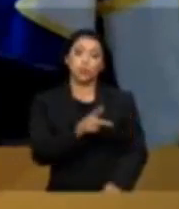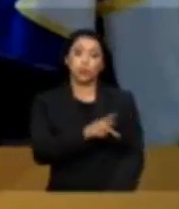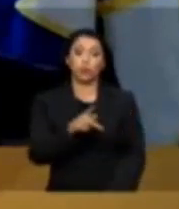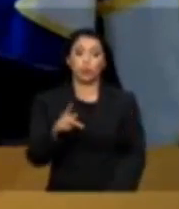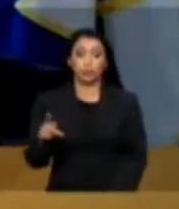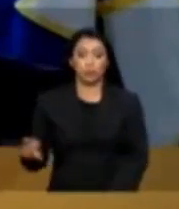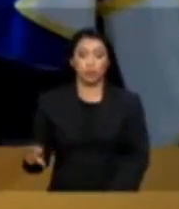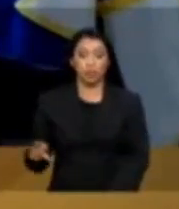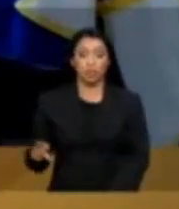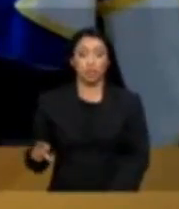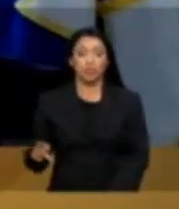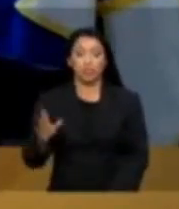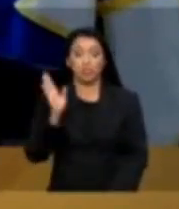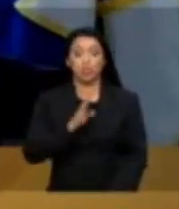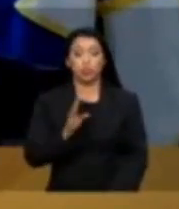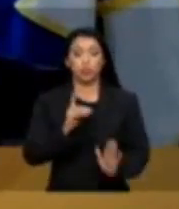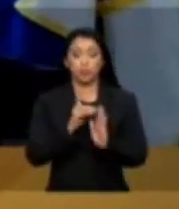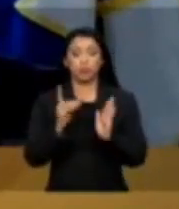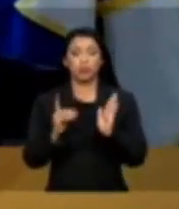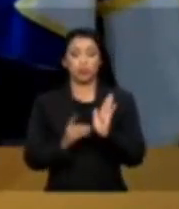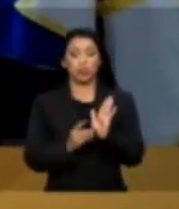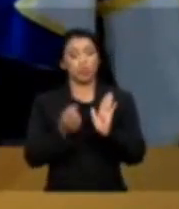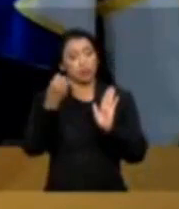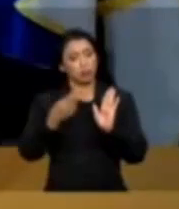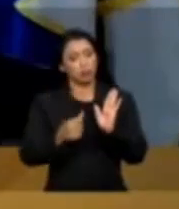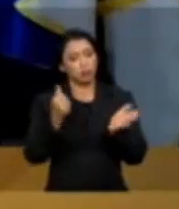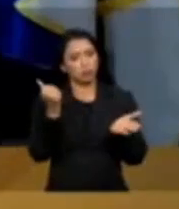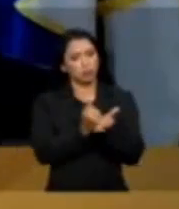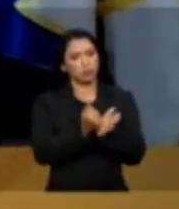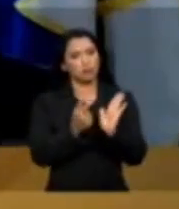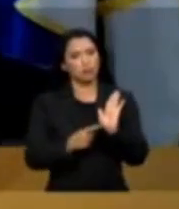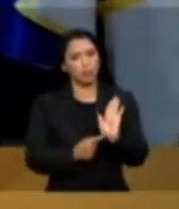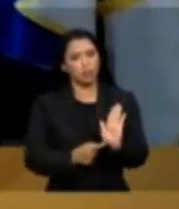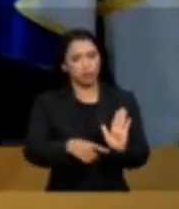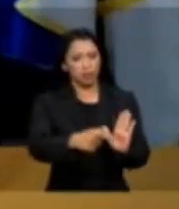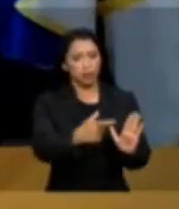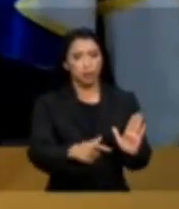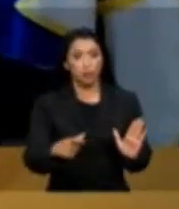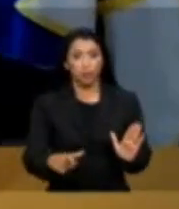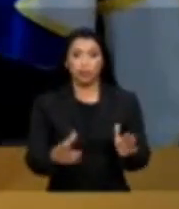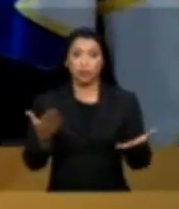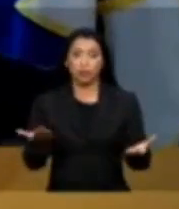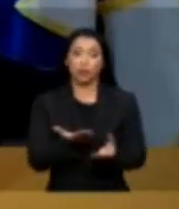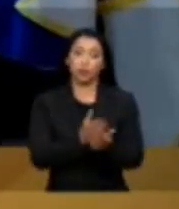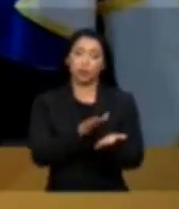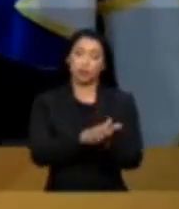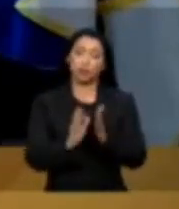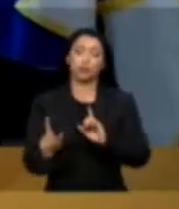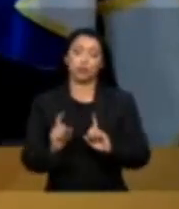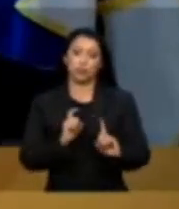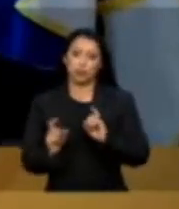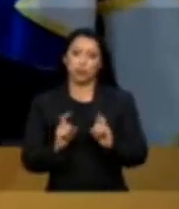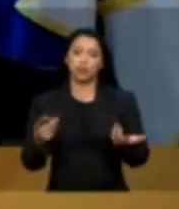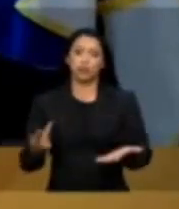mediante decreto, homologa a demarcação. Este é o devido processo administrativo. Após